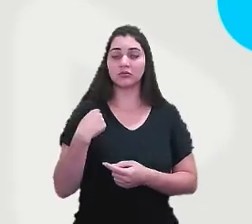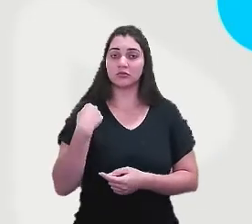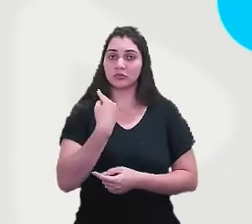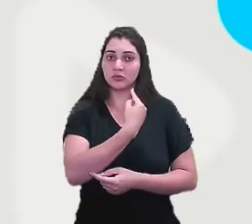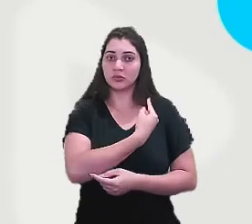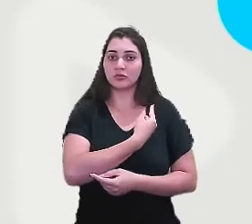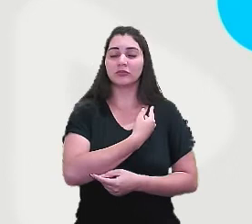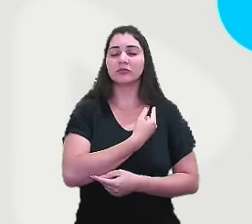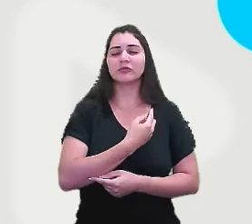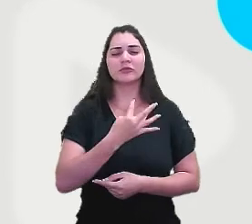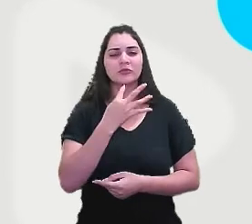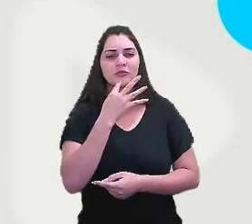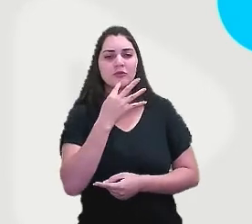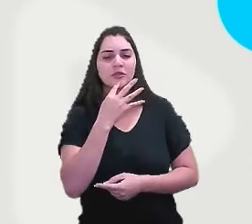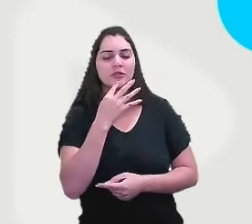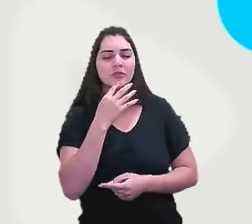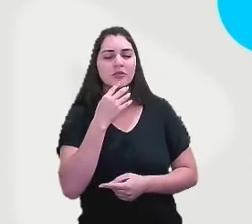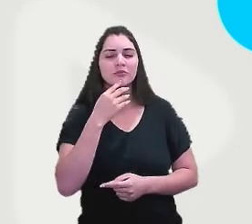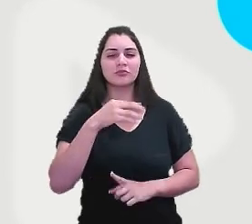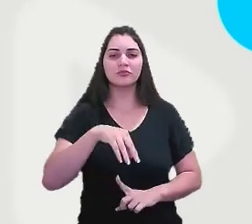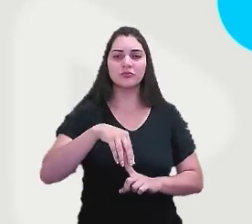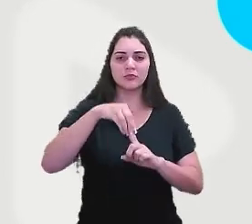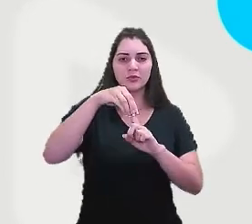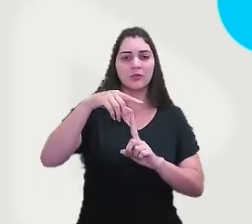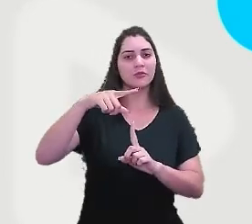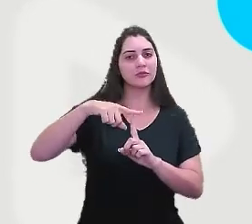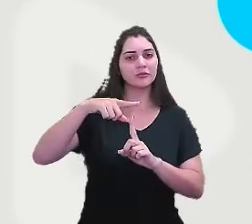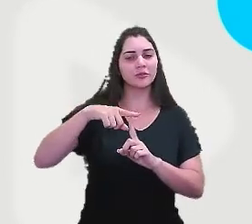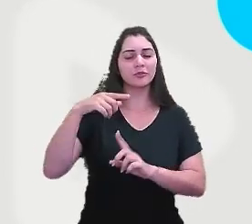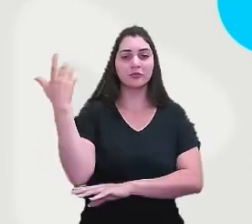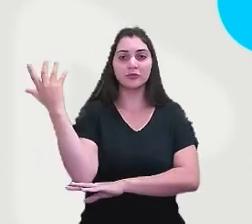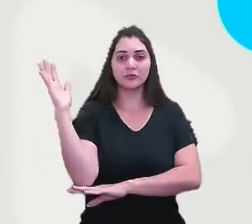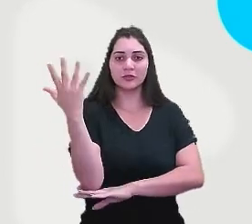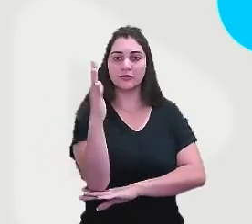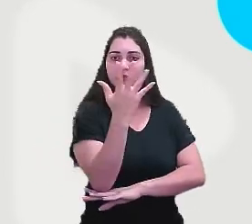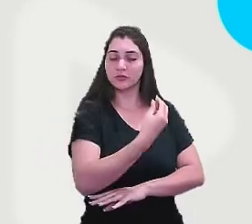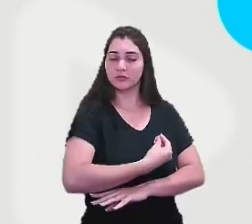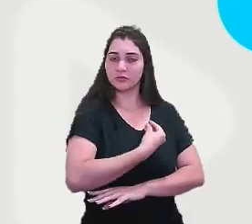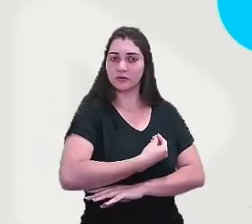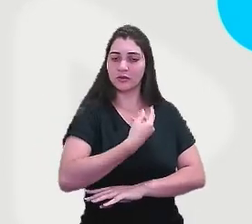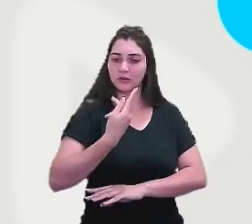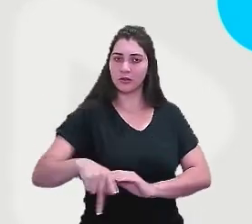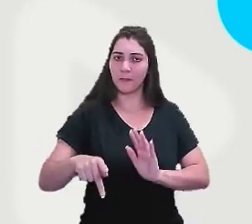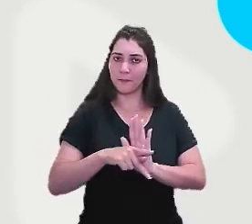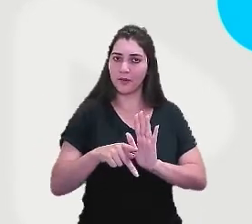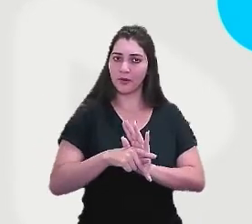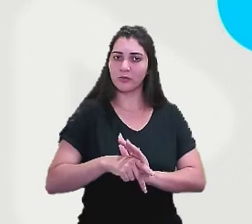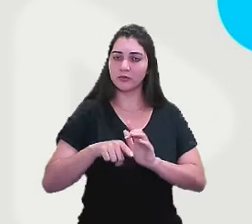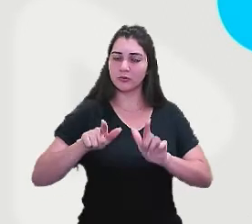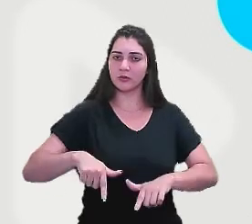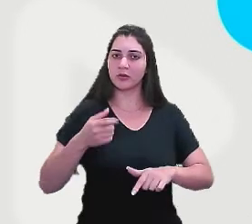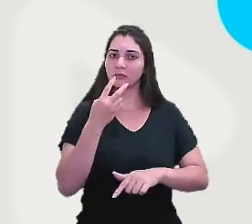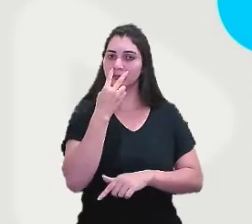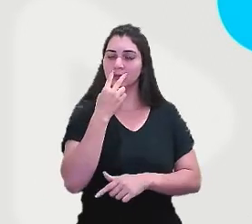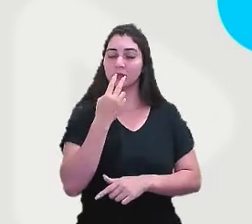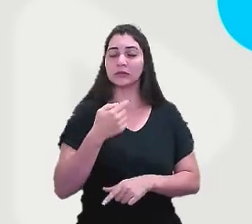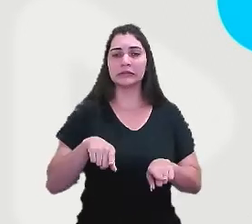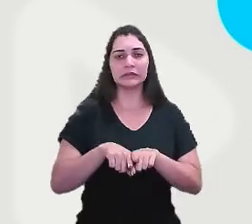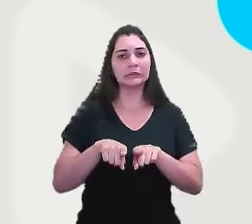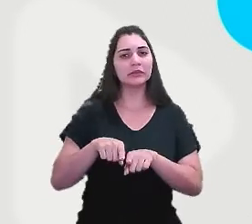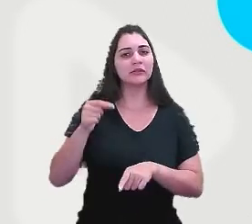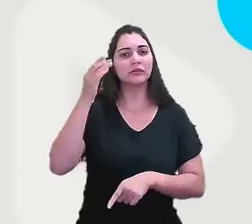nós, né, iremos conhecer os principais tipos de vegetações nativas aqui da região, iremos entender